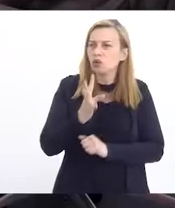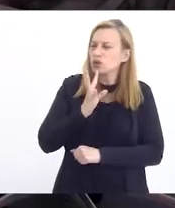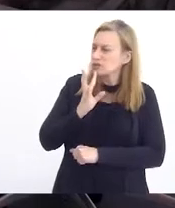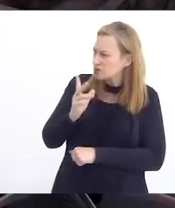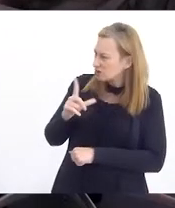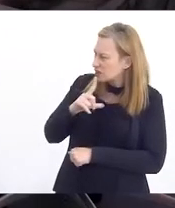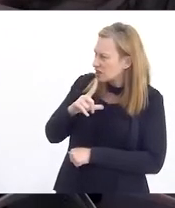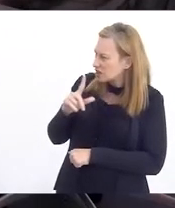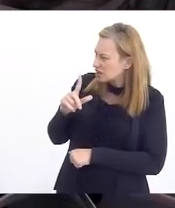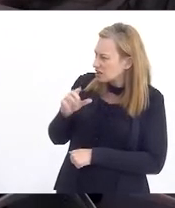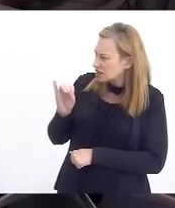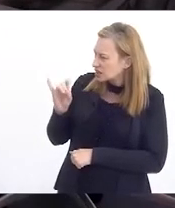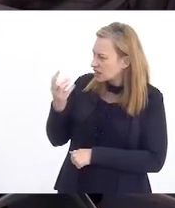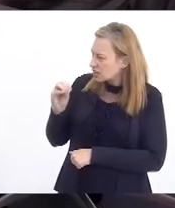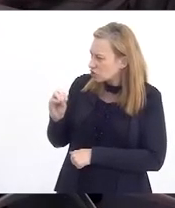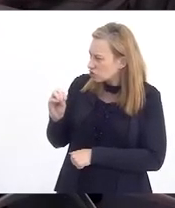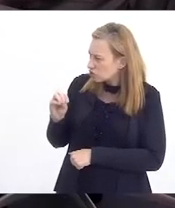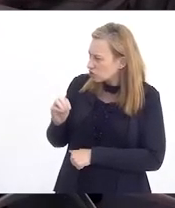Sérgio?